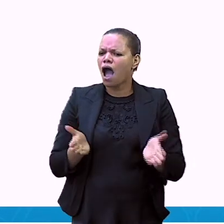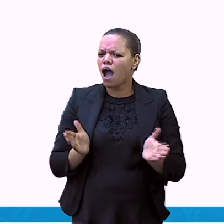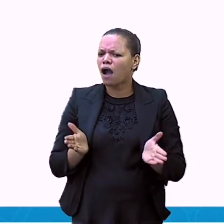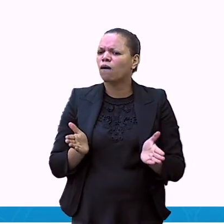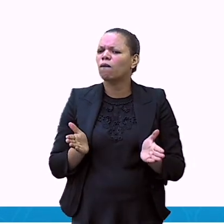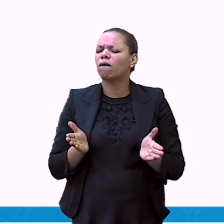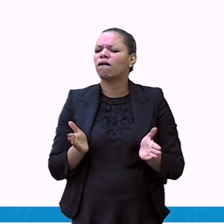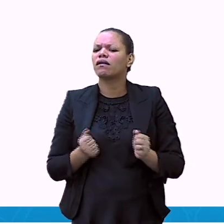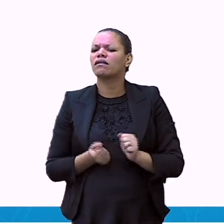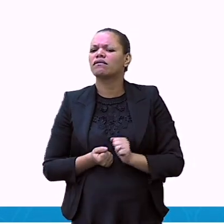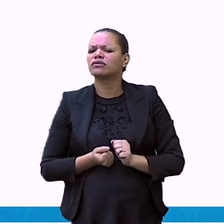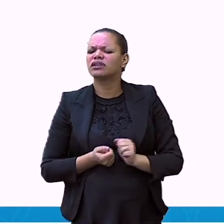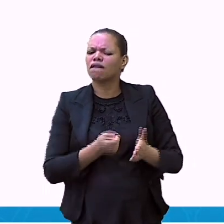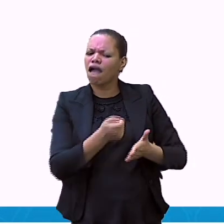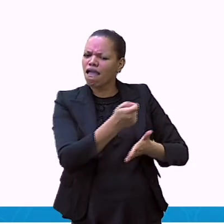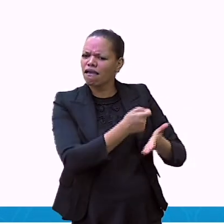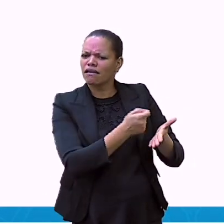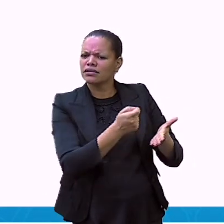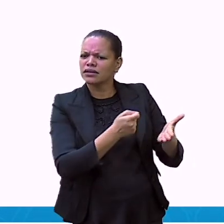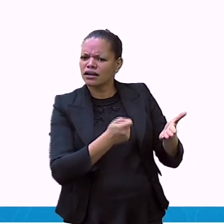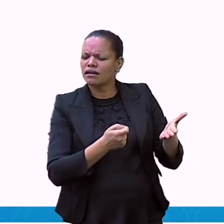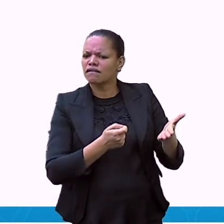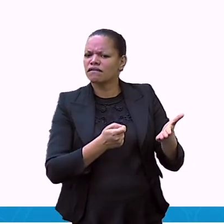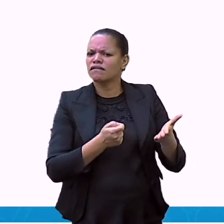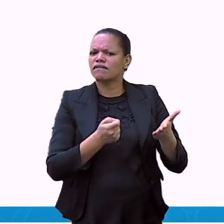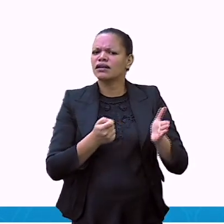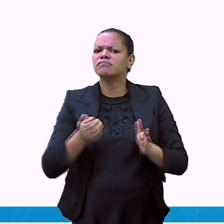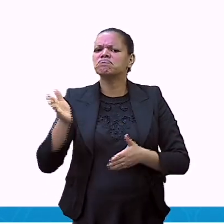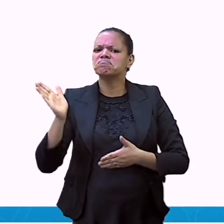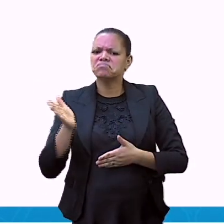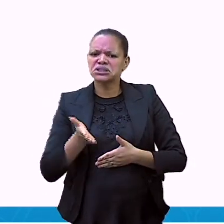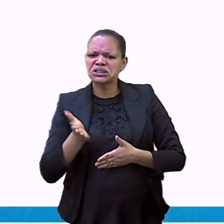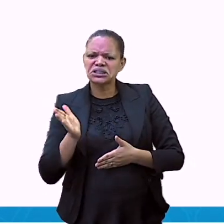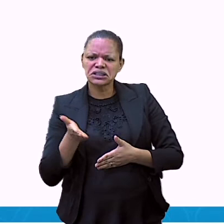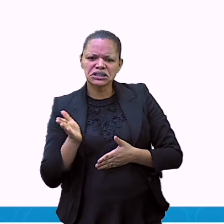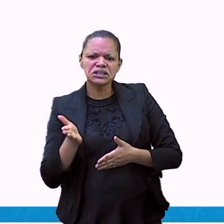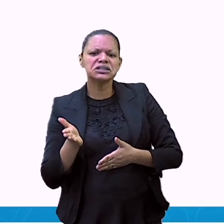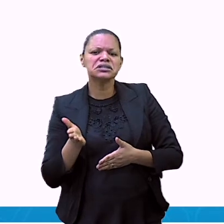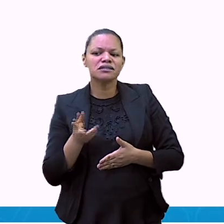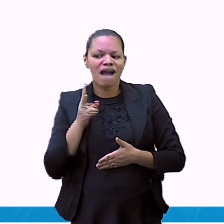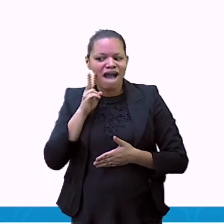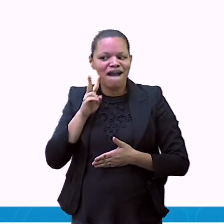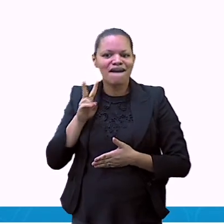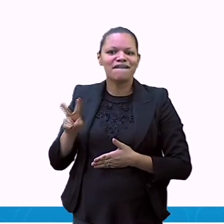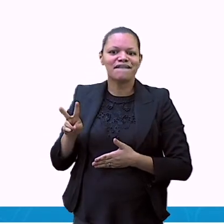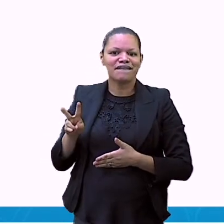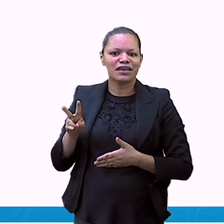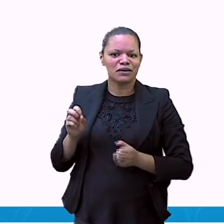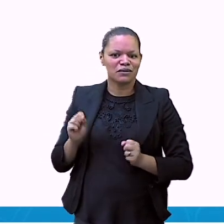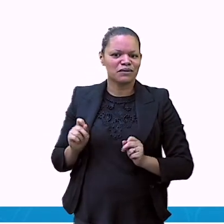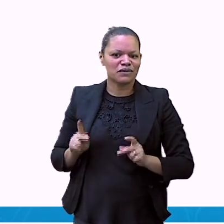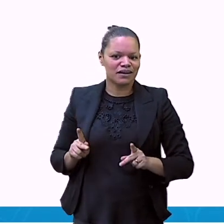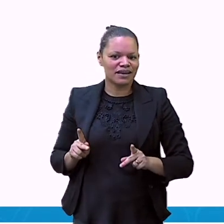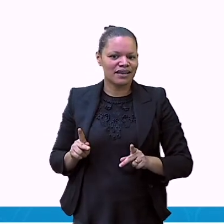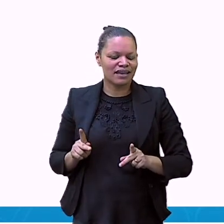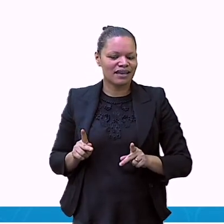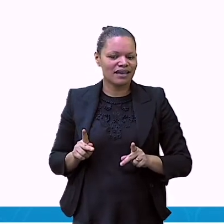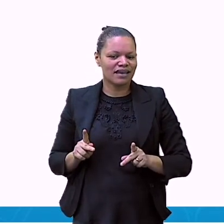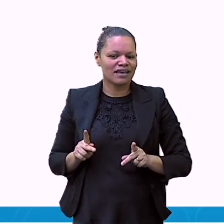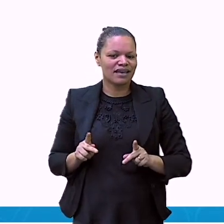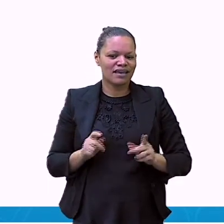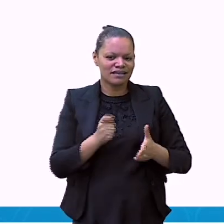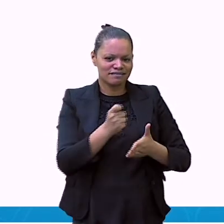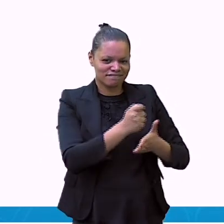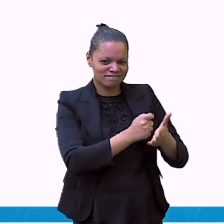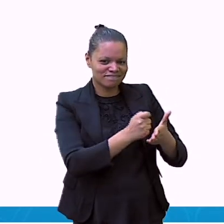essa expressão, ouviu e anota aí e não deixa de mandar no WhatsApp da sua sala,